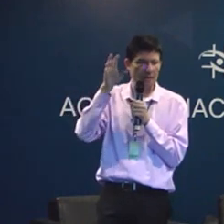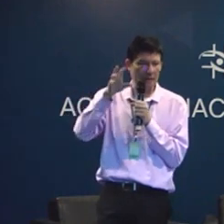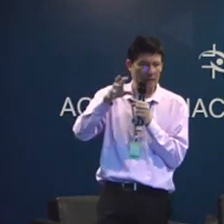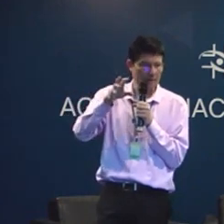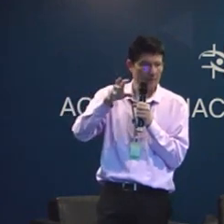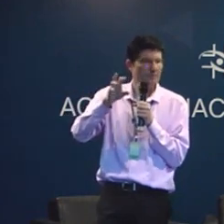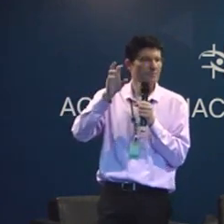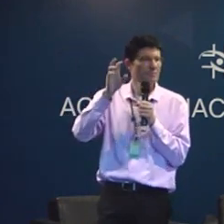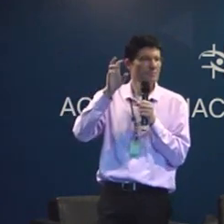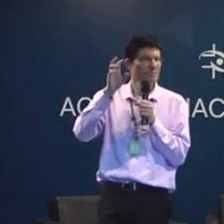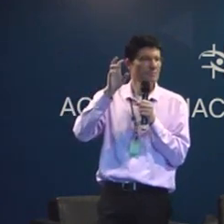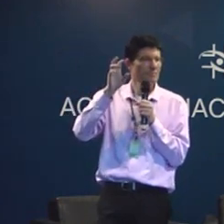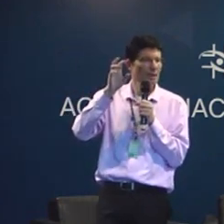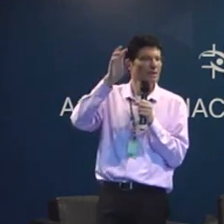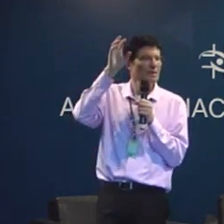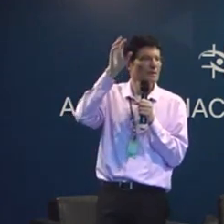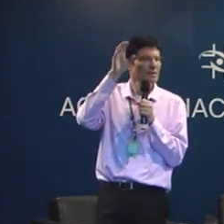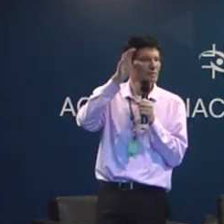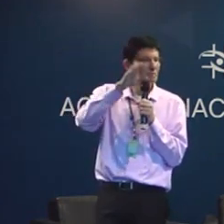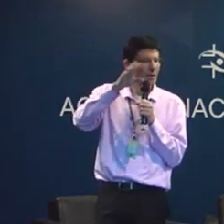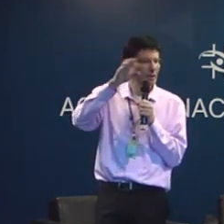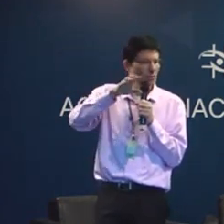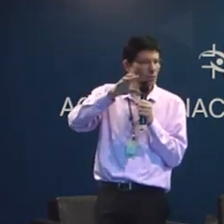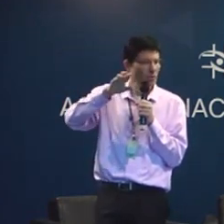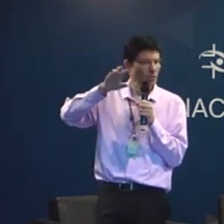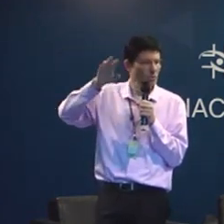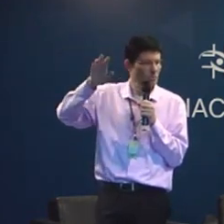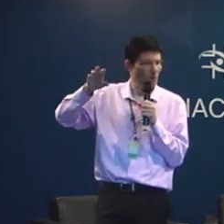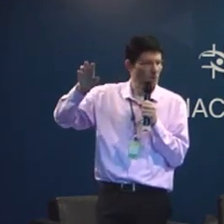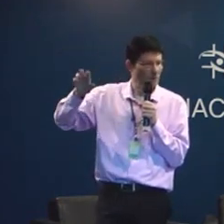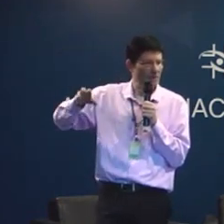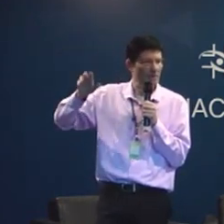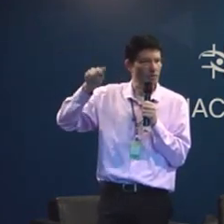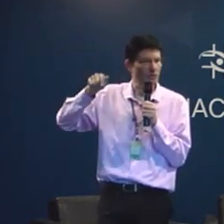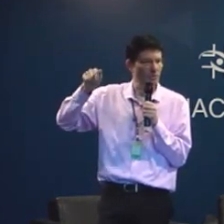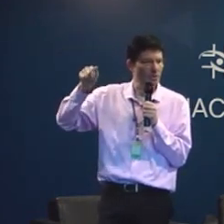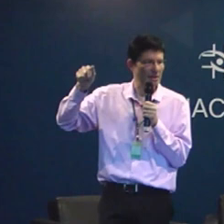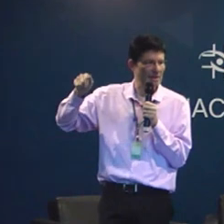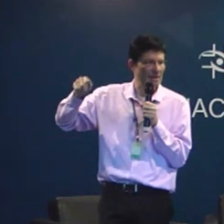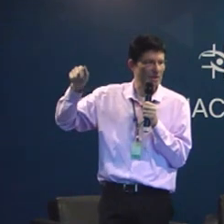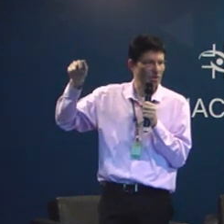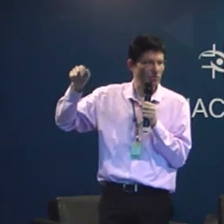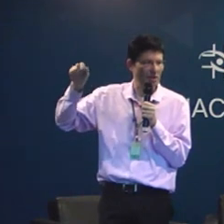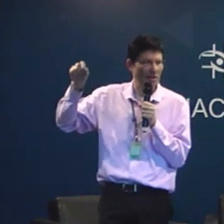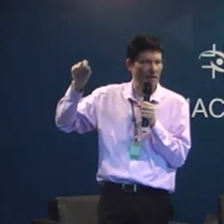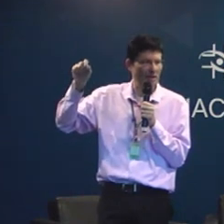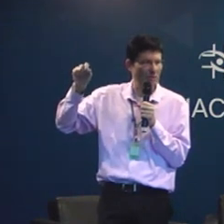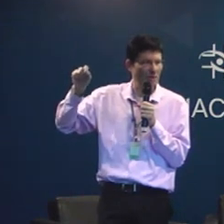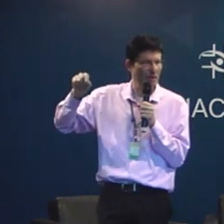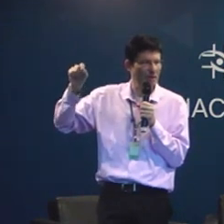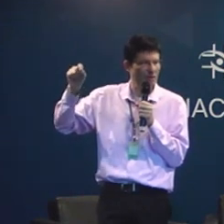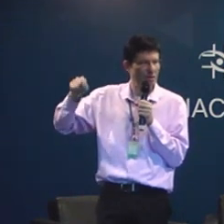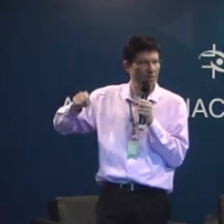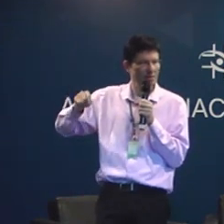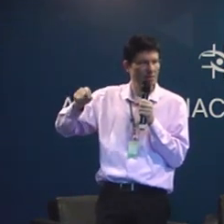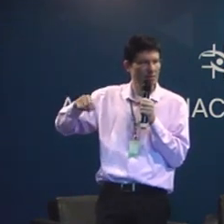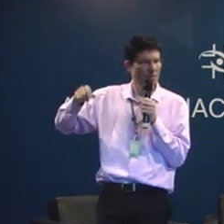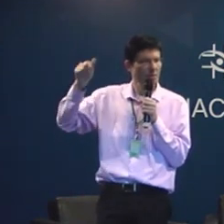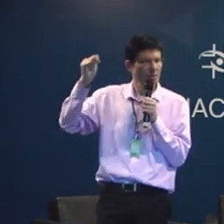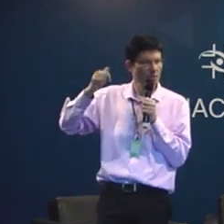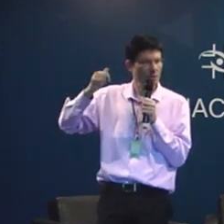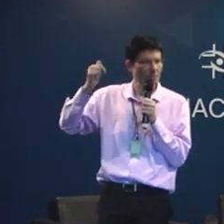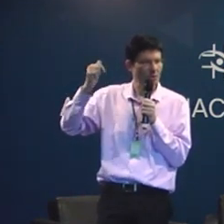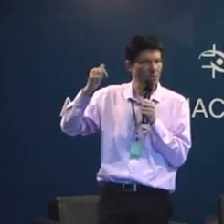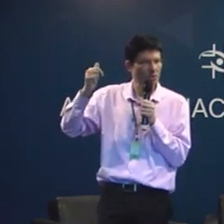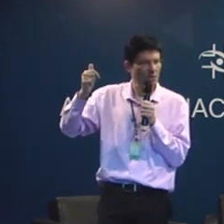sala, né, para que todos possam fazer. Nós vamos, assim que tiver lá o link da inscrição, eu